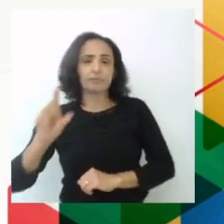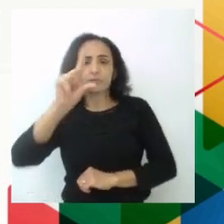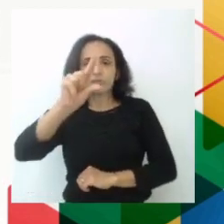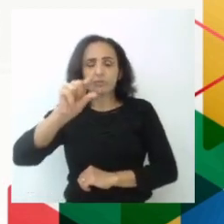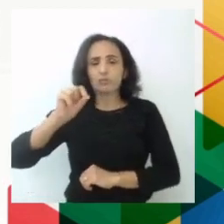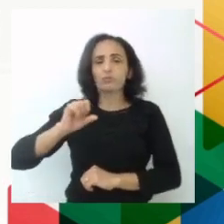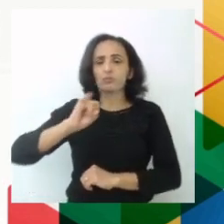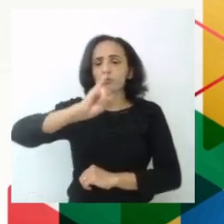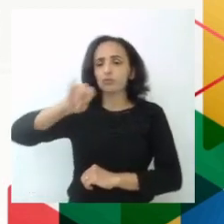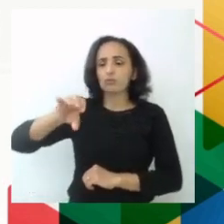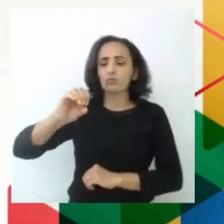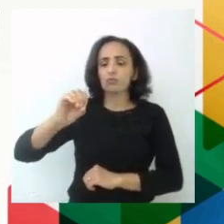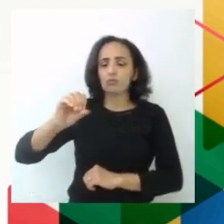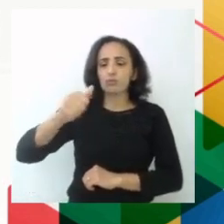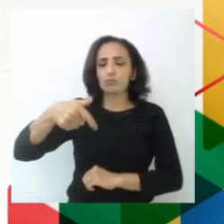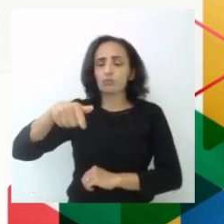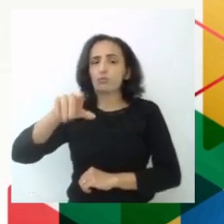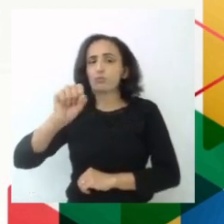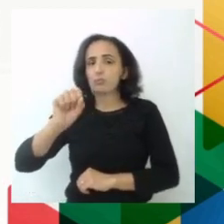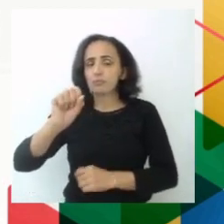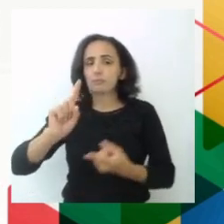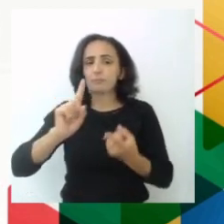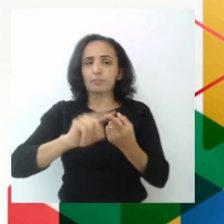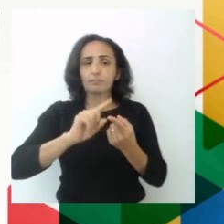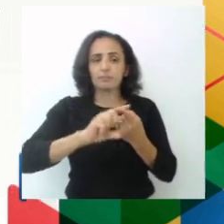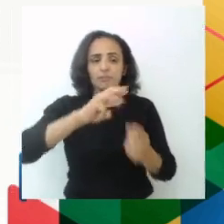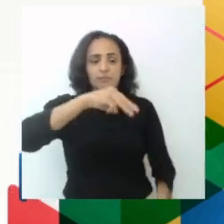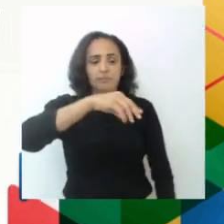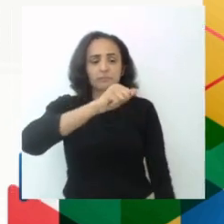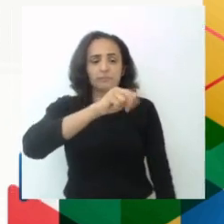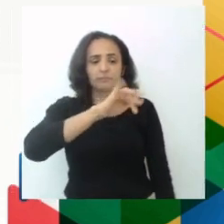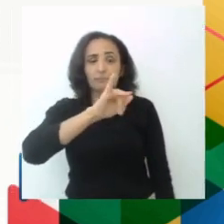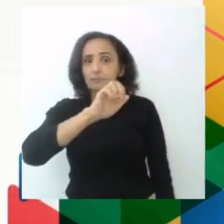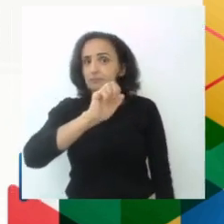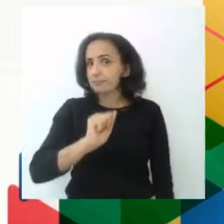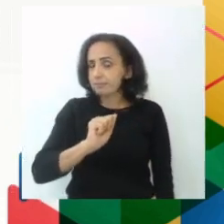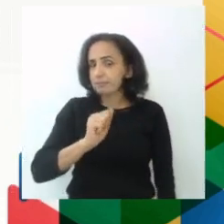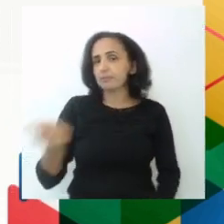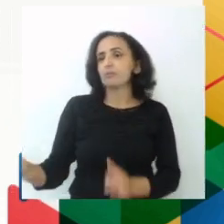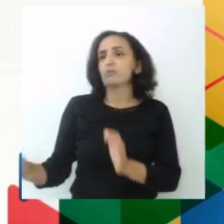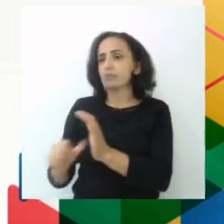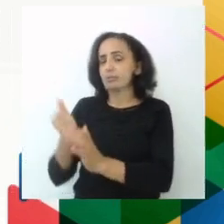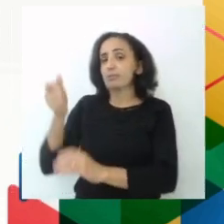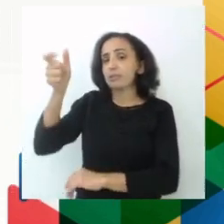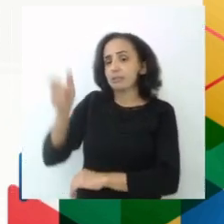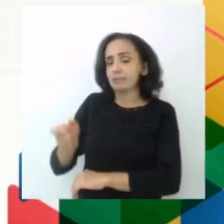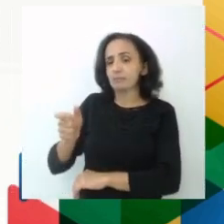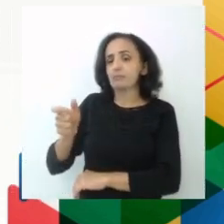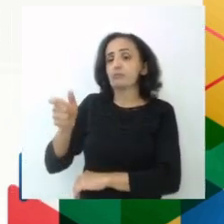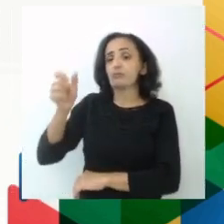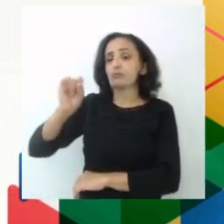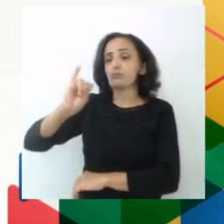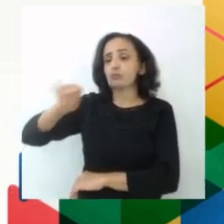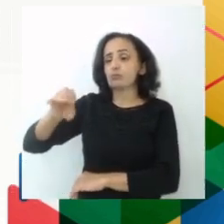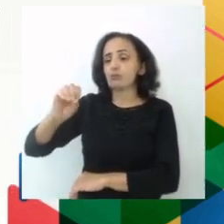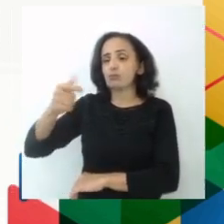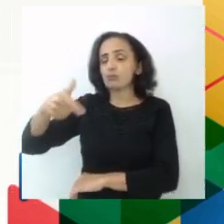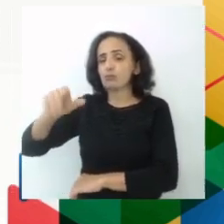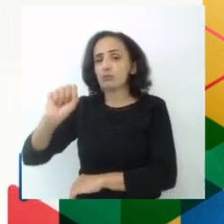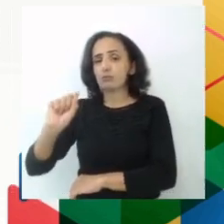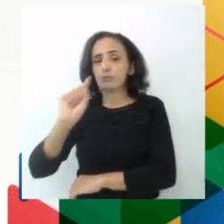João e Maria nesta ordem, eu estou escolhendo primeiro o representante e depois